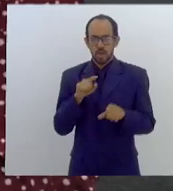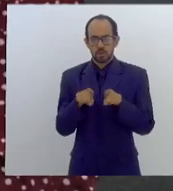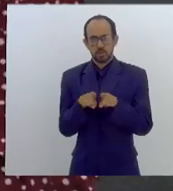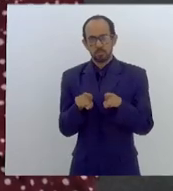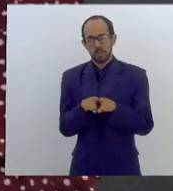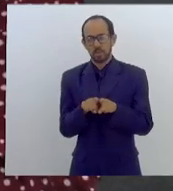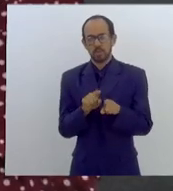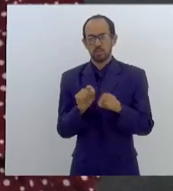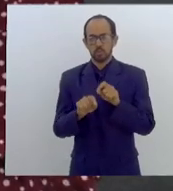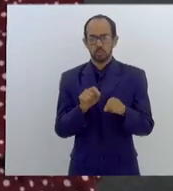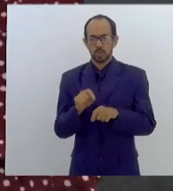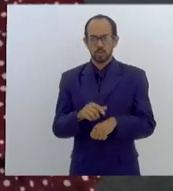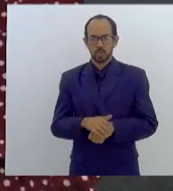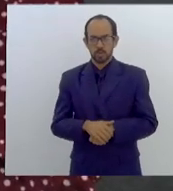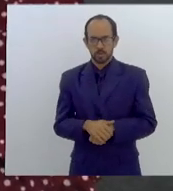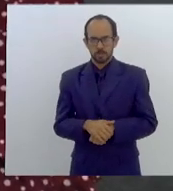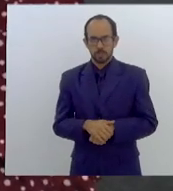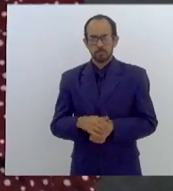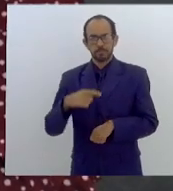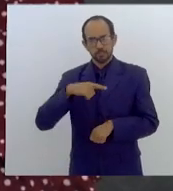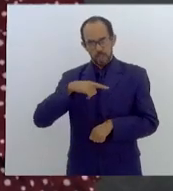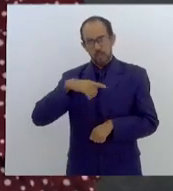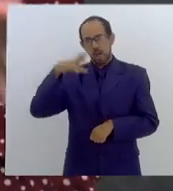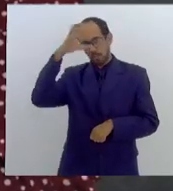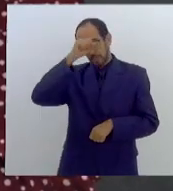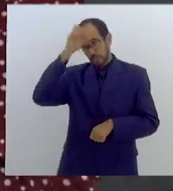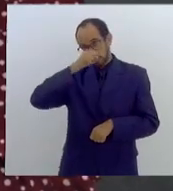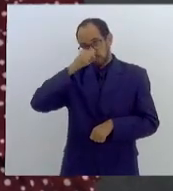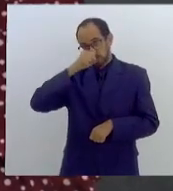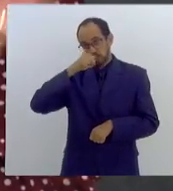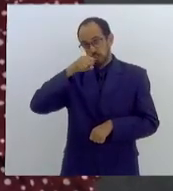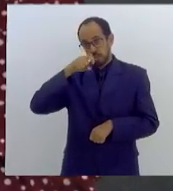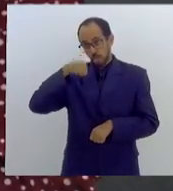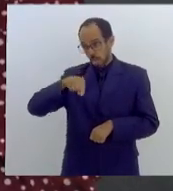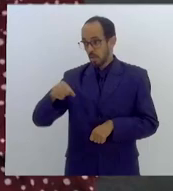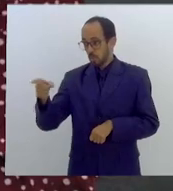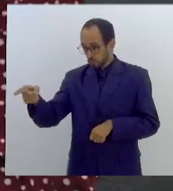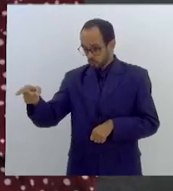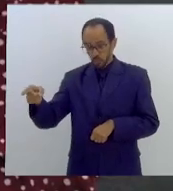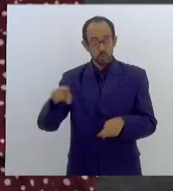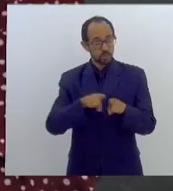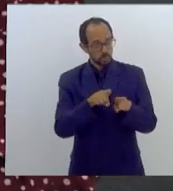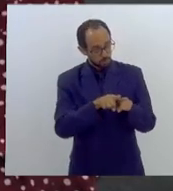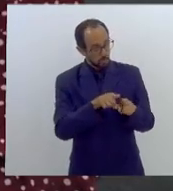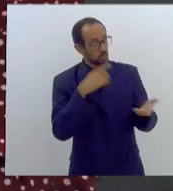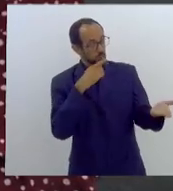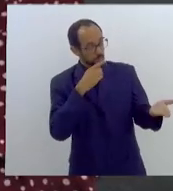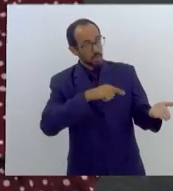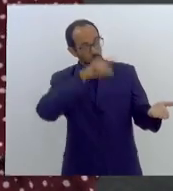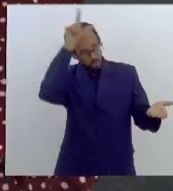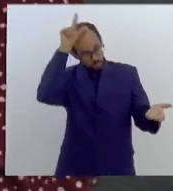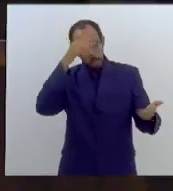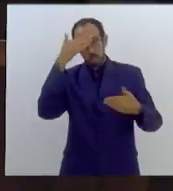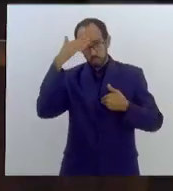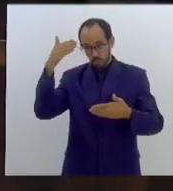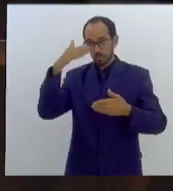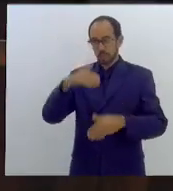que tenho aprendido tudo isso com o senhor e com o nosso amigo deputado Luiz Paulo. Muito